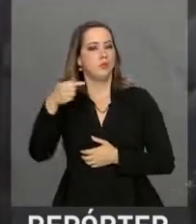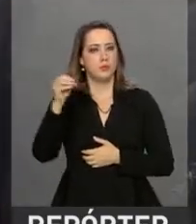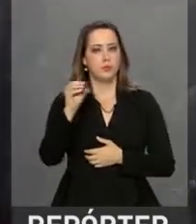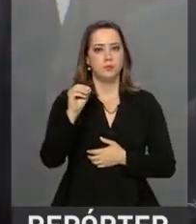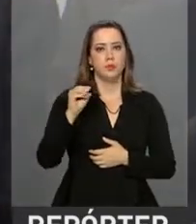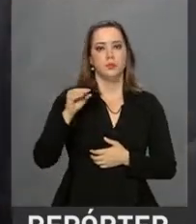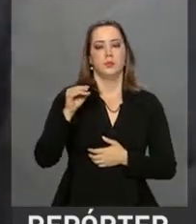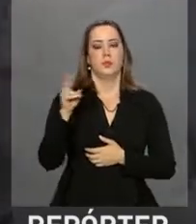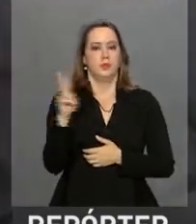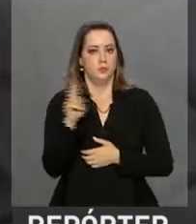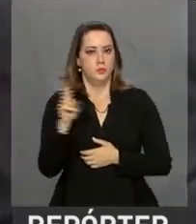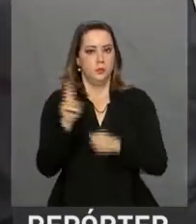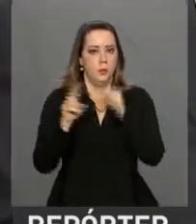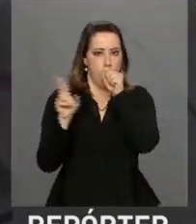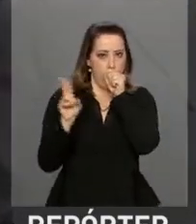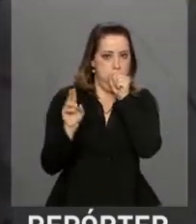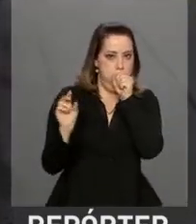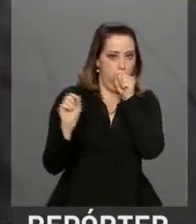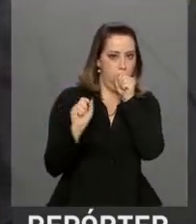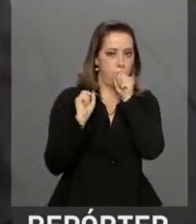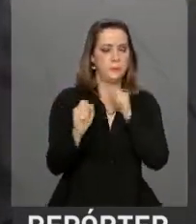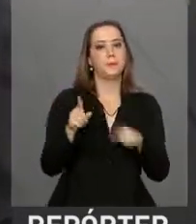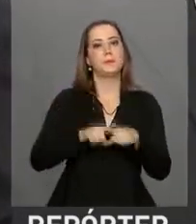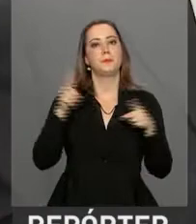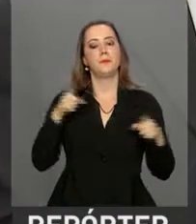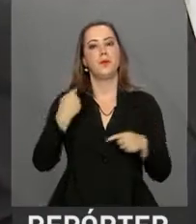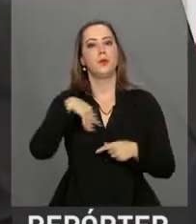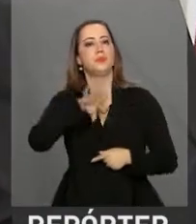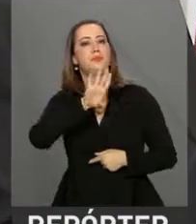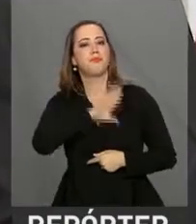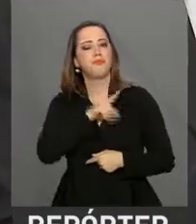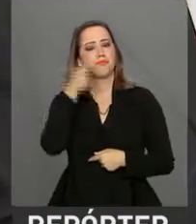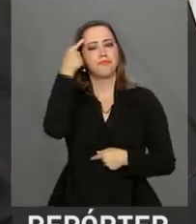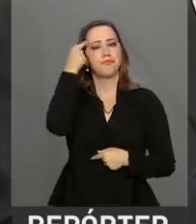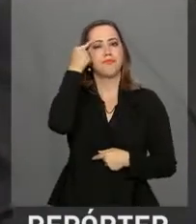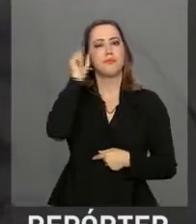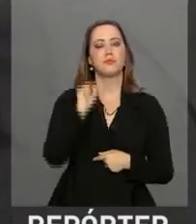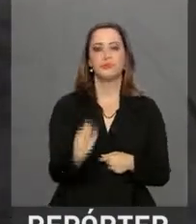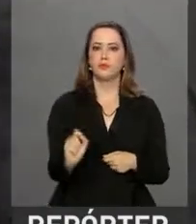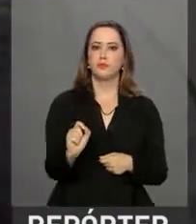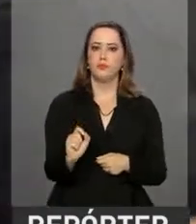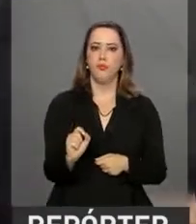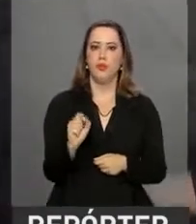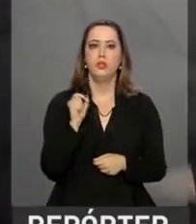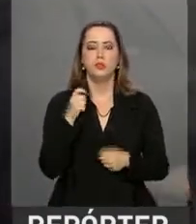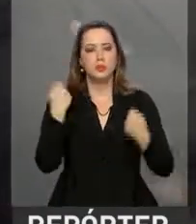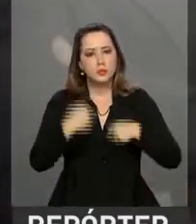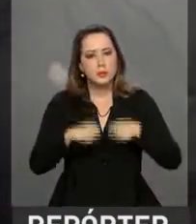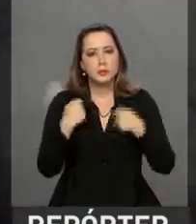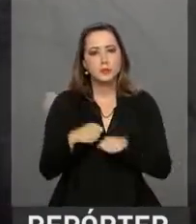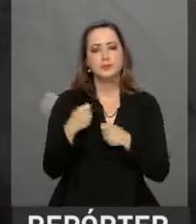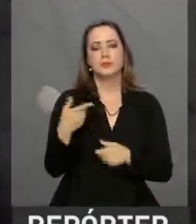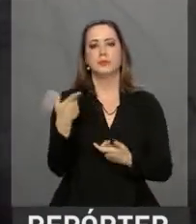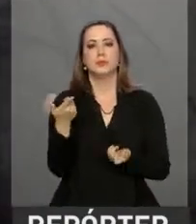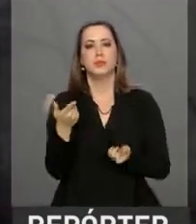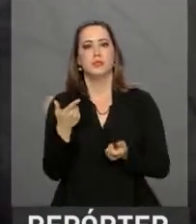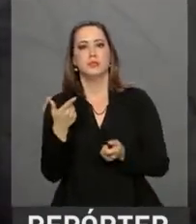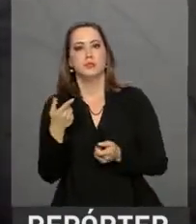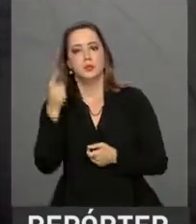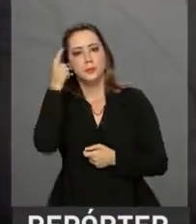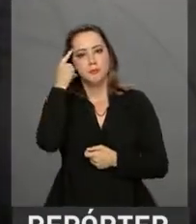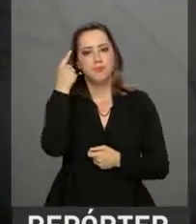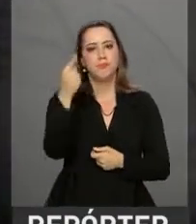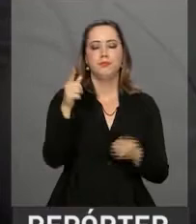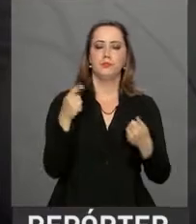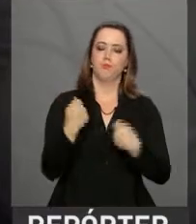aaa a situação econômica não permite isso mas a nossa convicção um digamos doutrinar ideológica em relação à